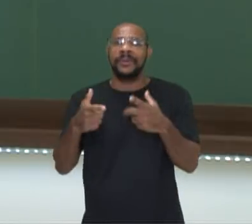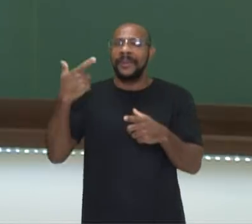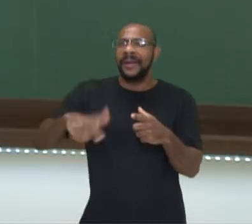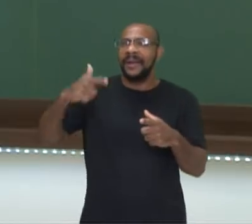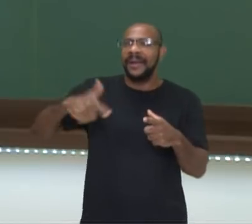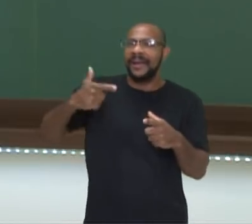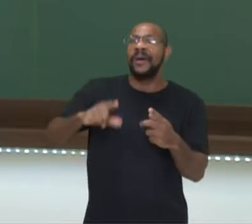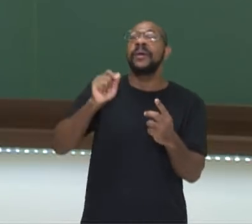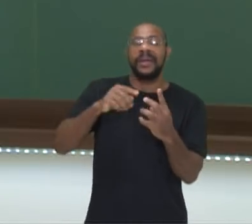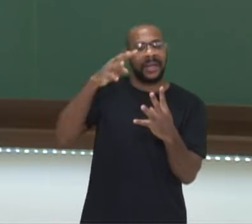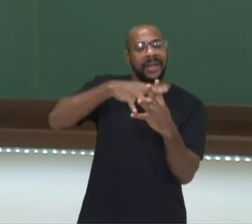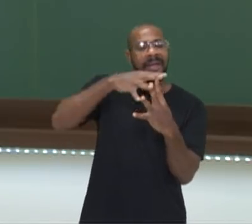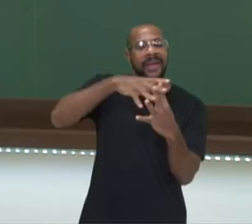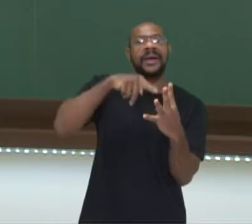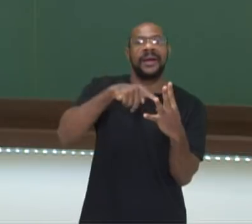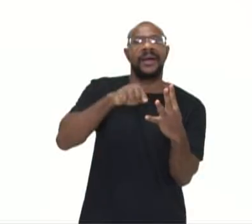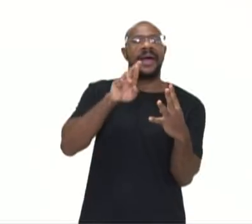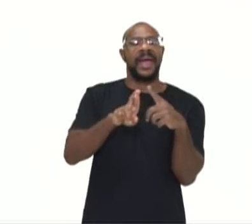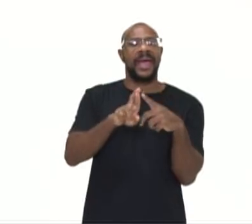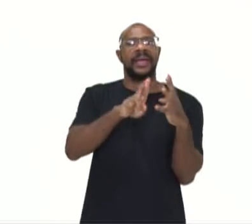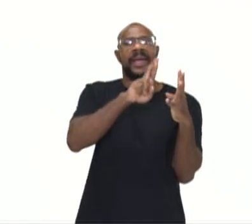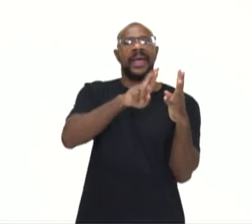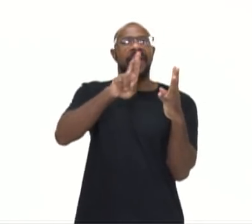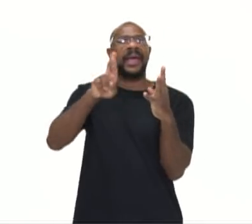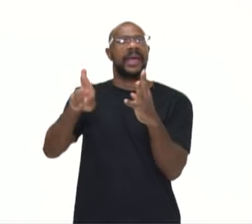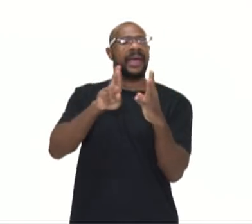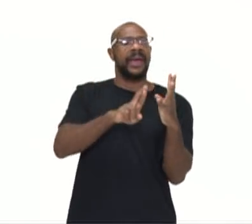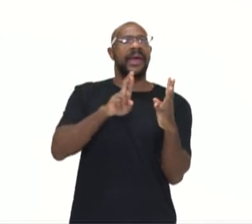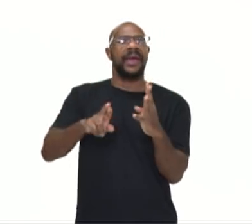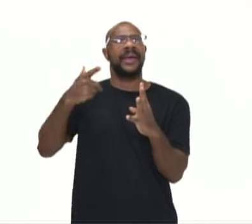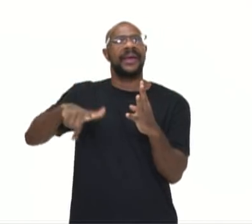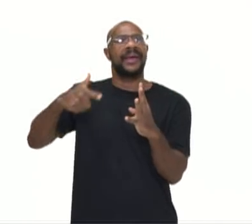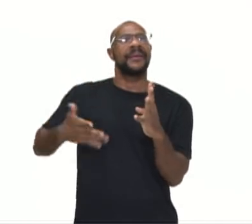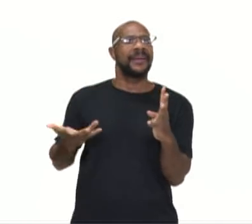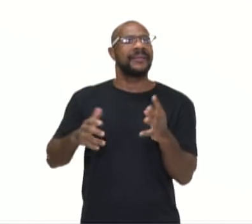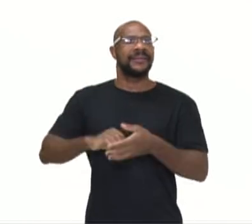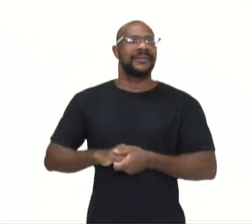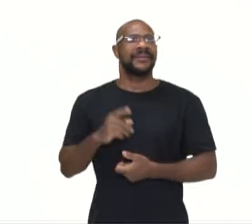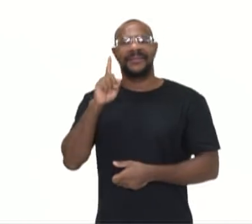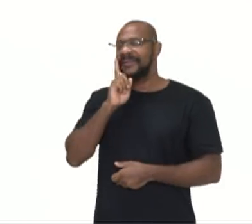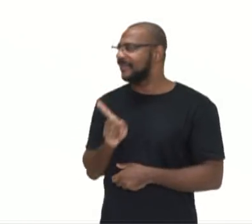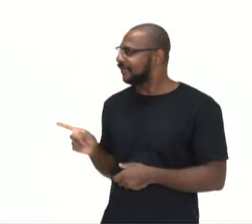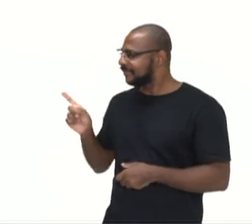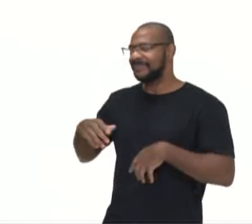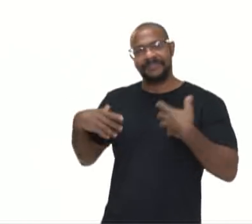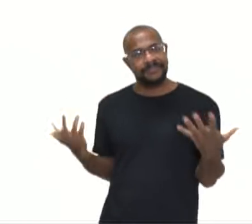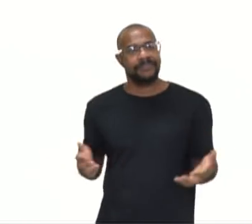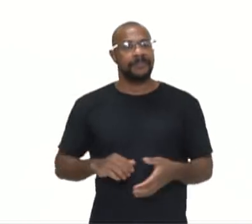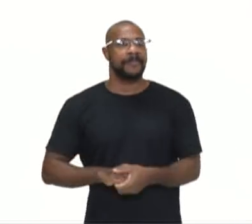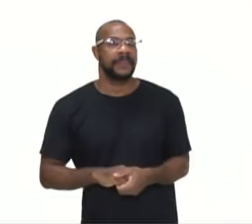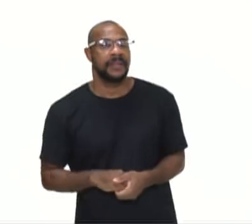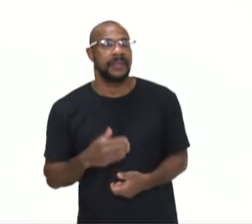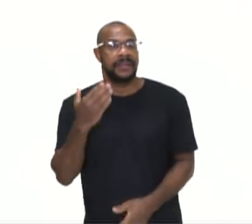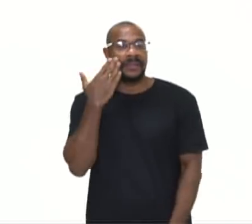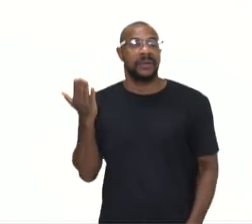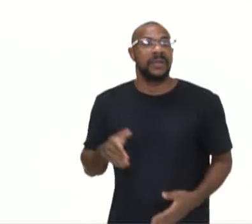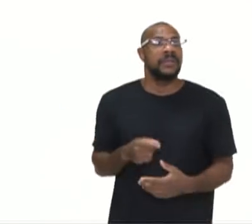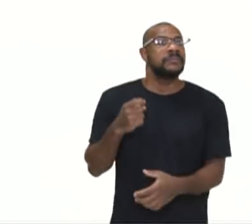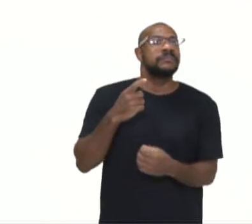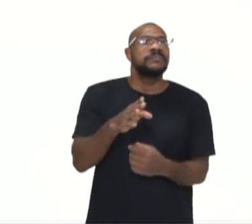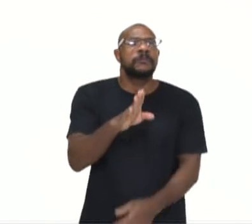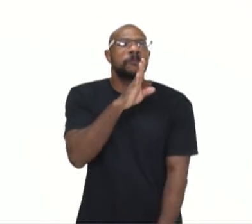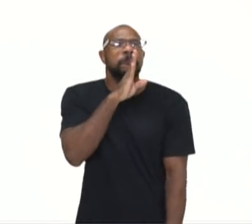Exemplos, então. Aliteração, ó. Silenciosa a sonora, a orquestra da natureza,